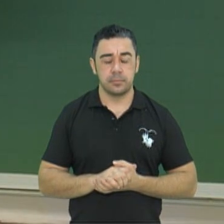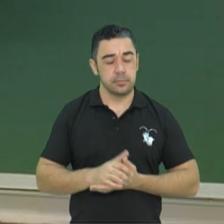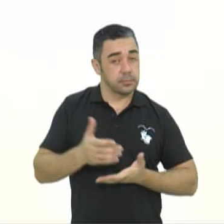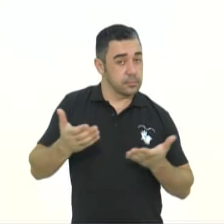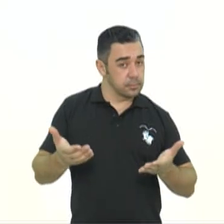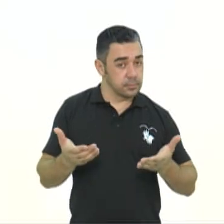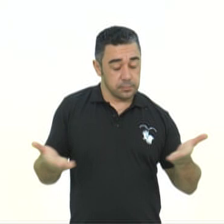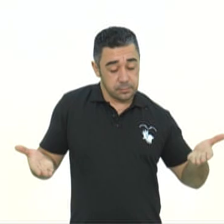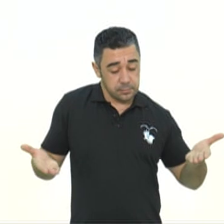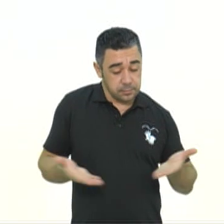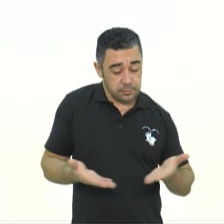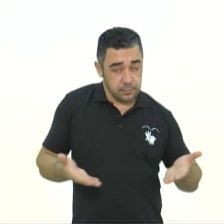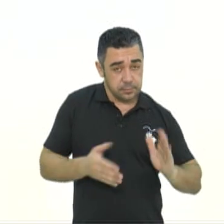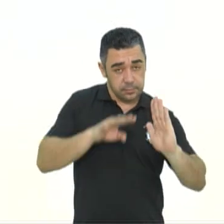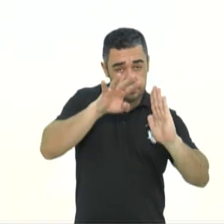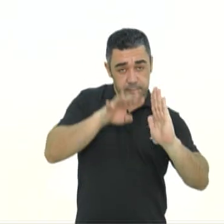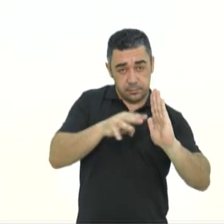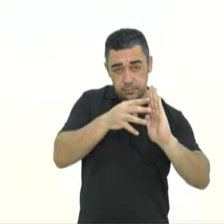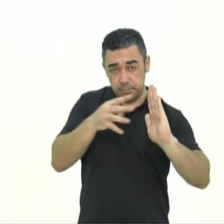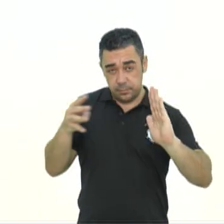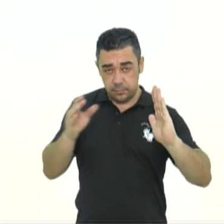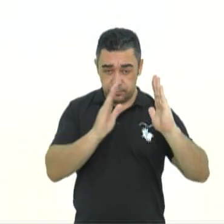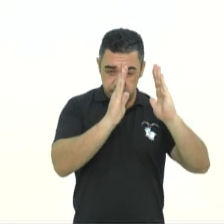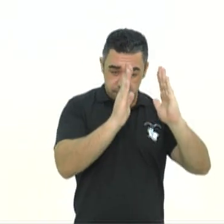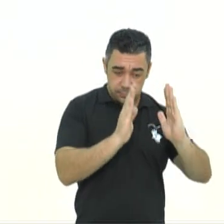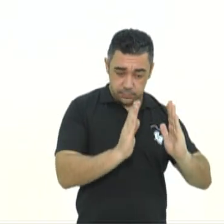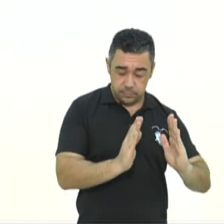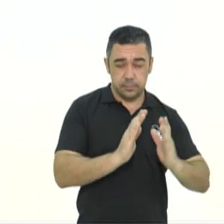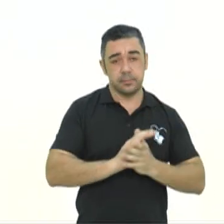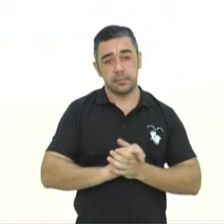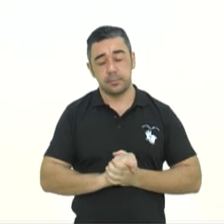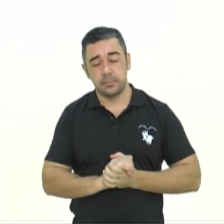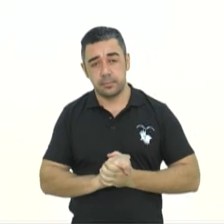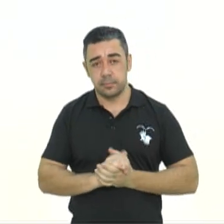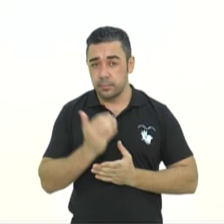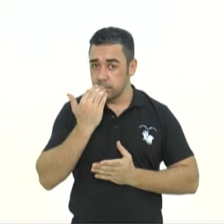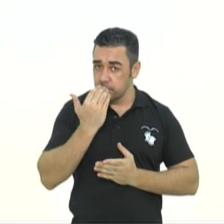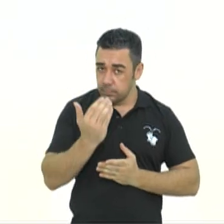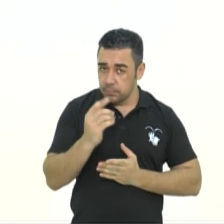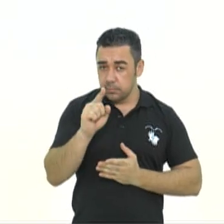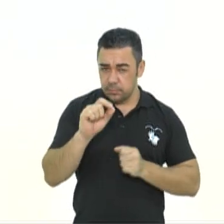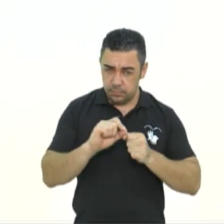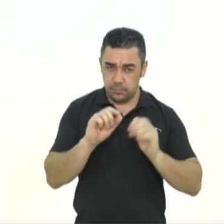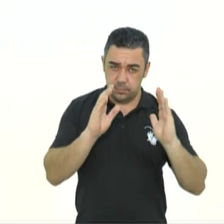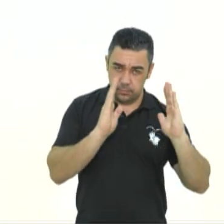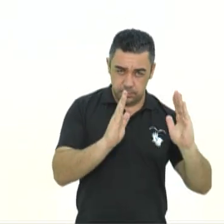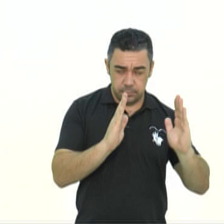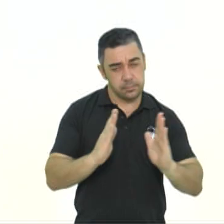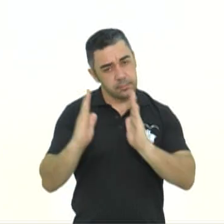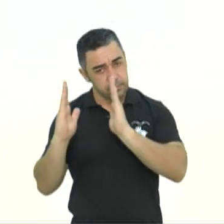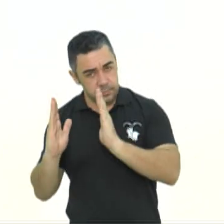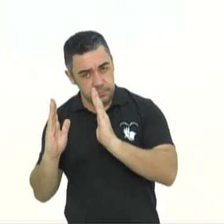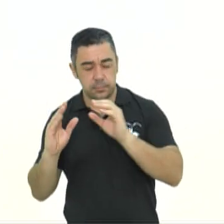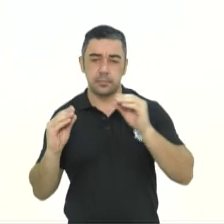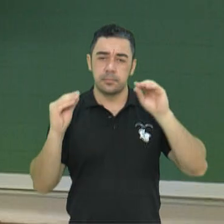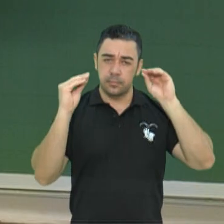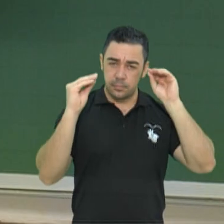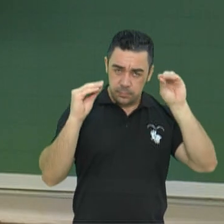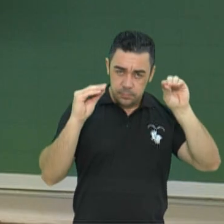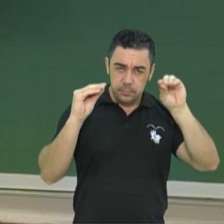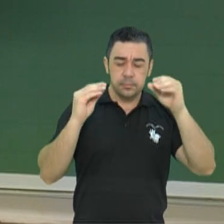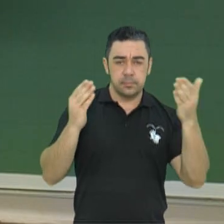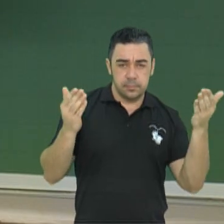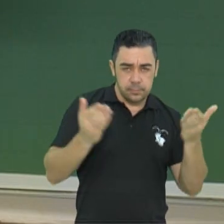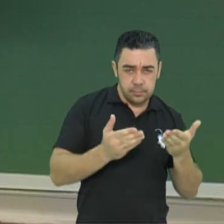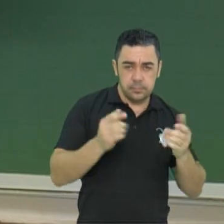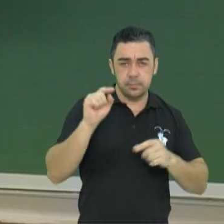Então, presente. O que você poderia colocar no presente? Então, o professor pediu para você fazer 2 colunas aí no seu caderno. Se você não fez assim, depois